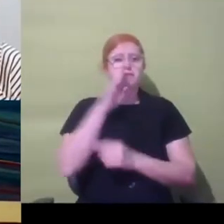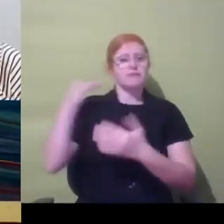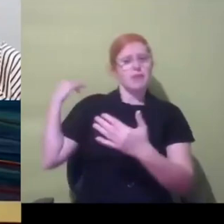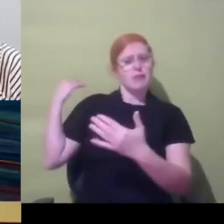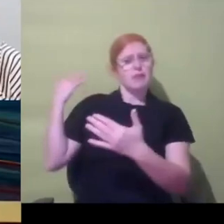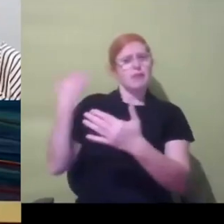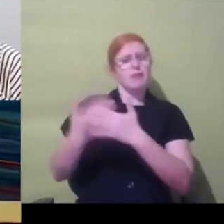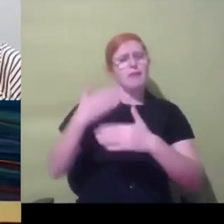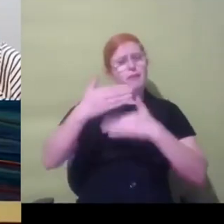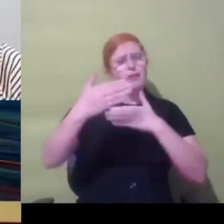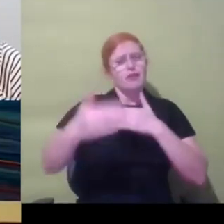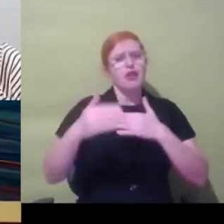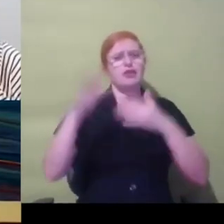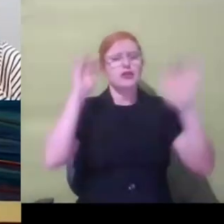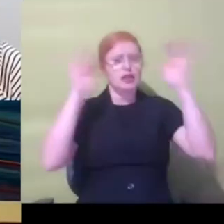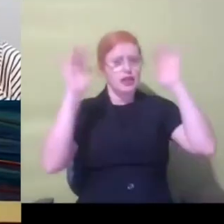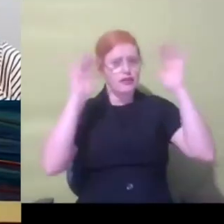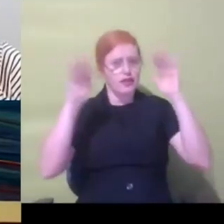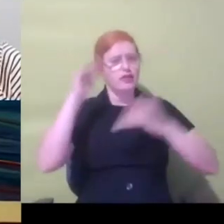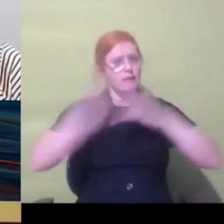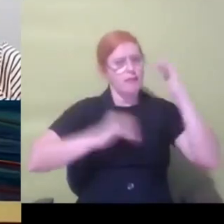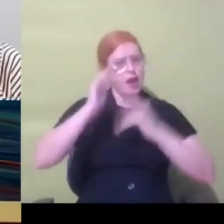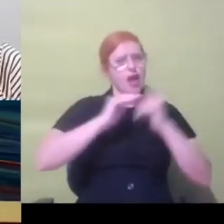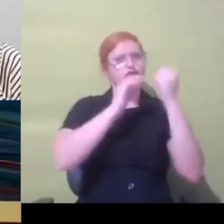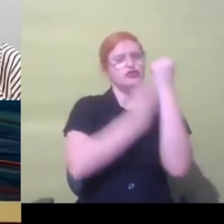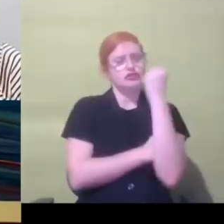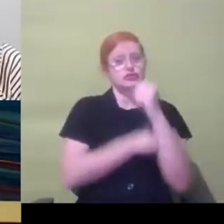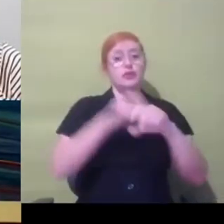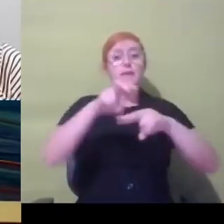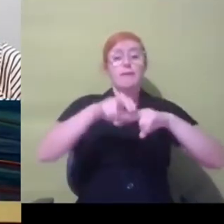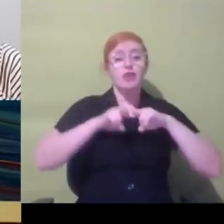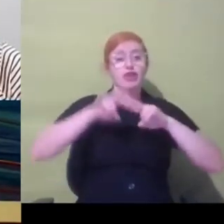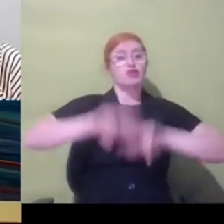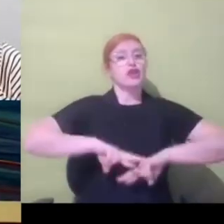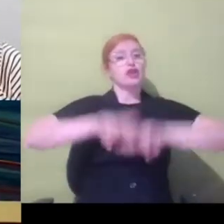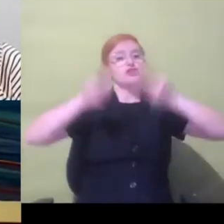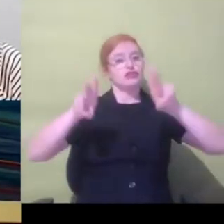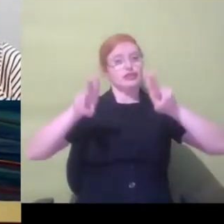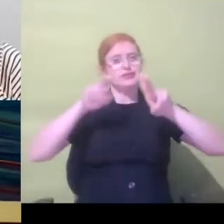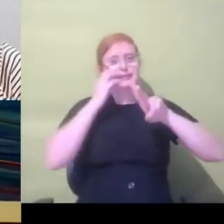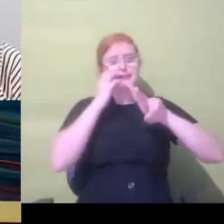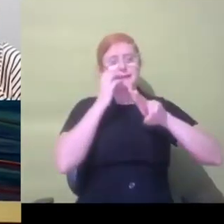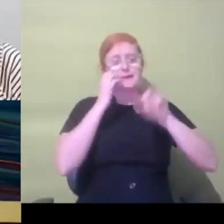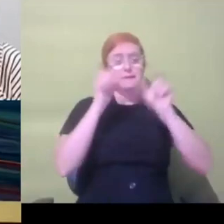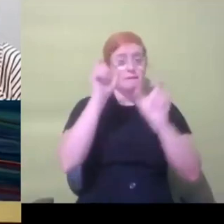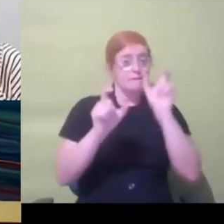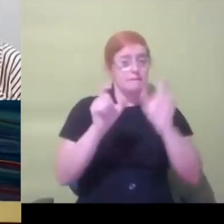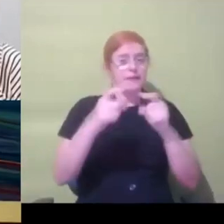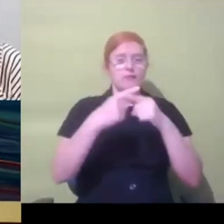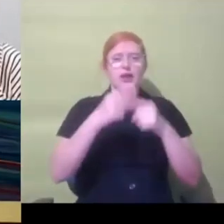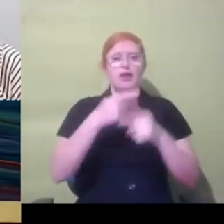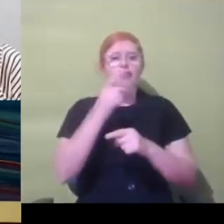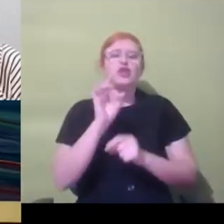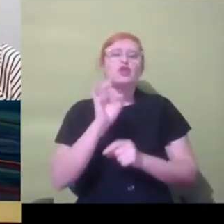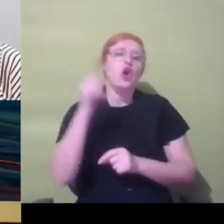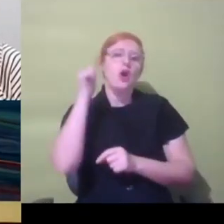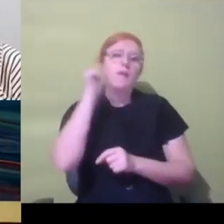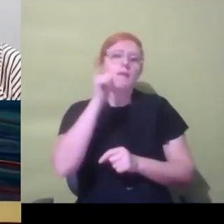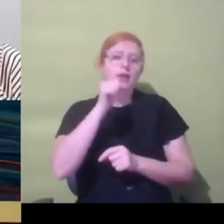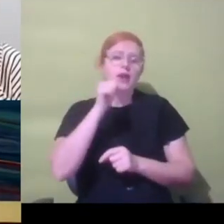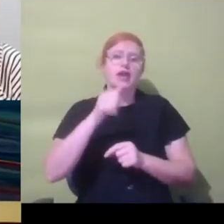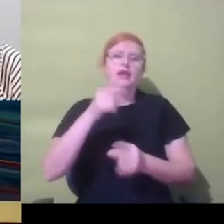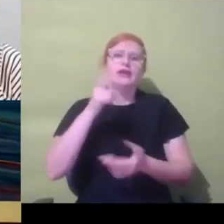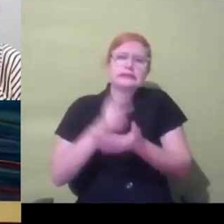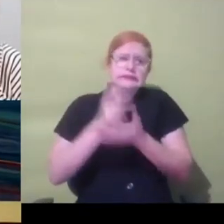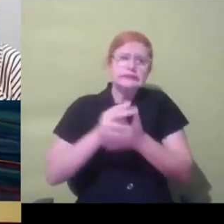processos e refletem muito sobre a prática feminista, porque eu acho que esse é o grande diferencial delas também, né? Que elas não estão falando só sobre as mulheres, mas elas estão refletindo